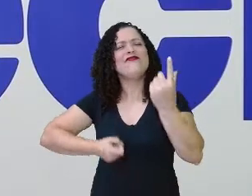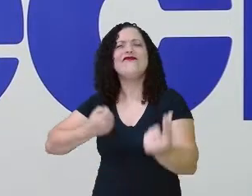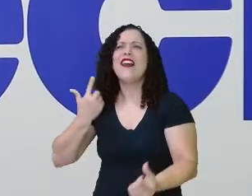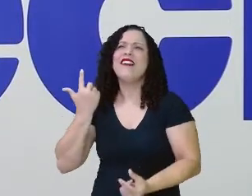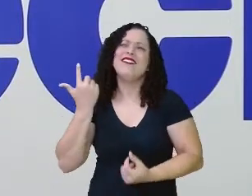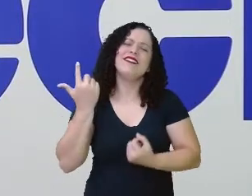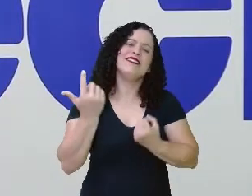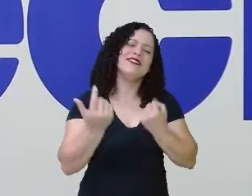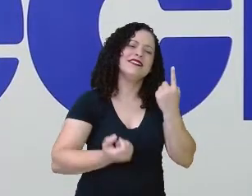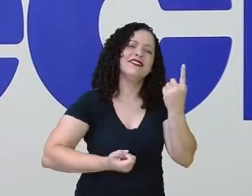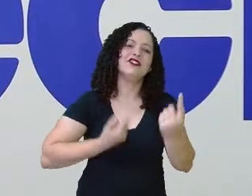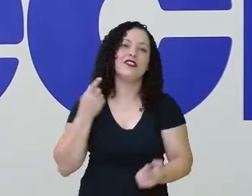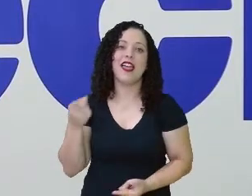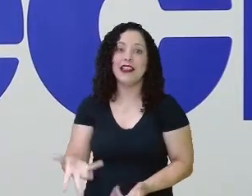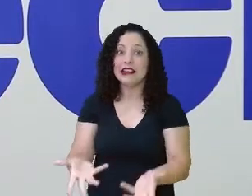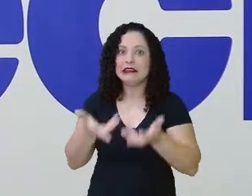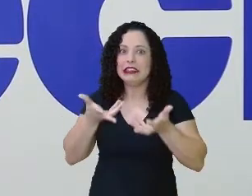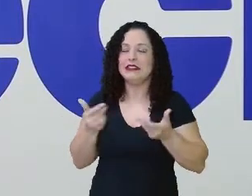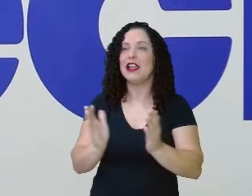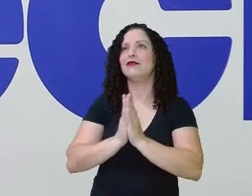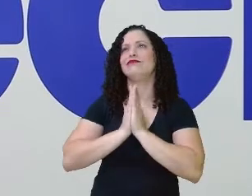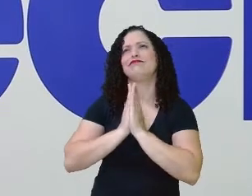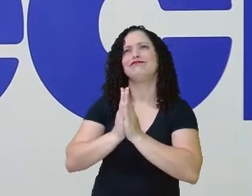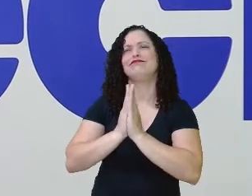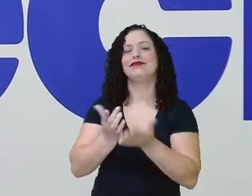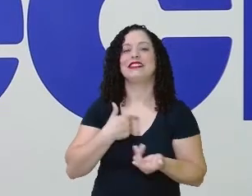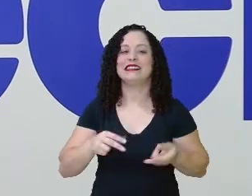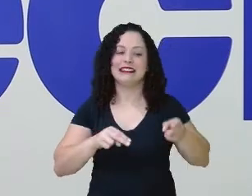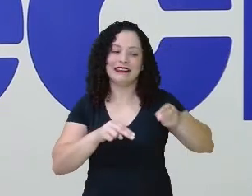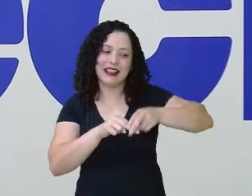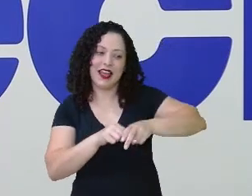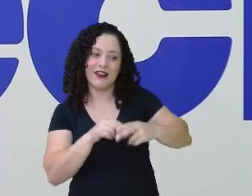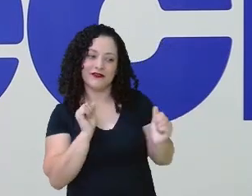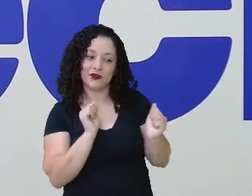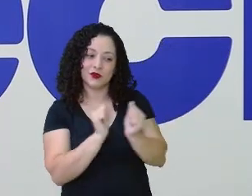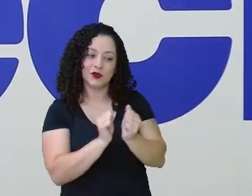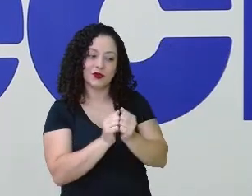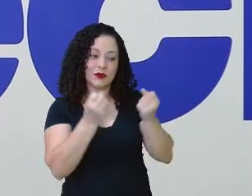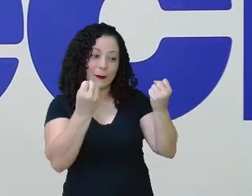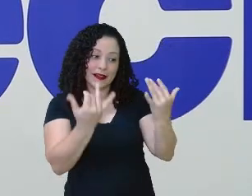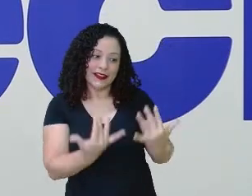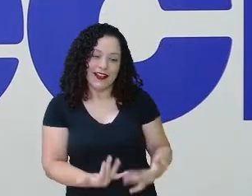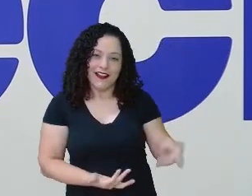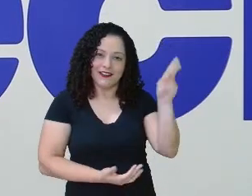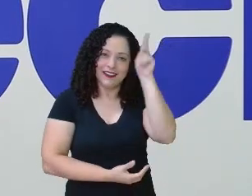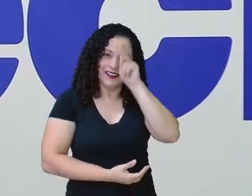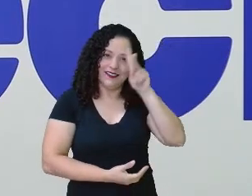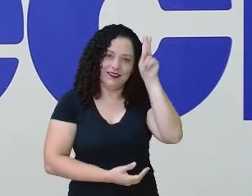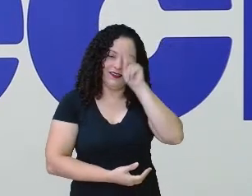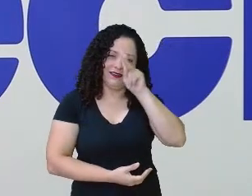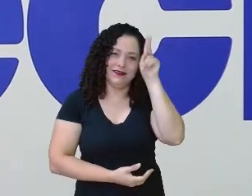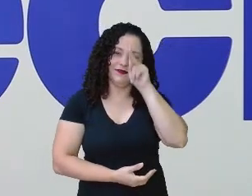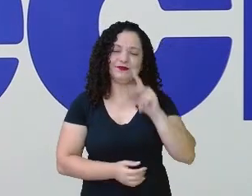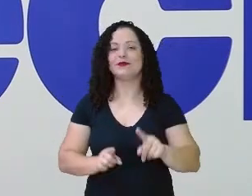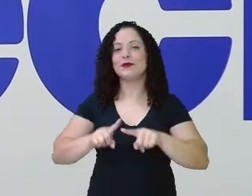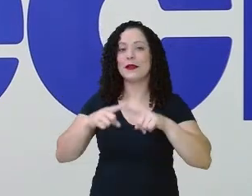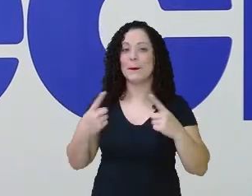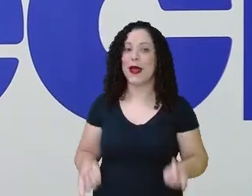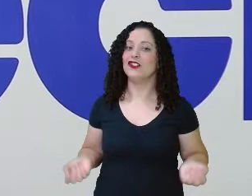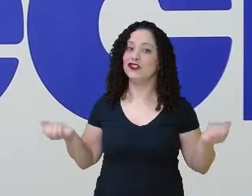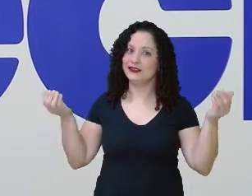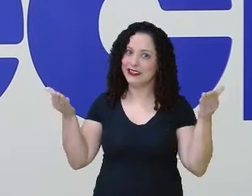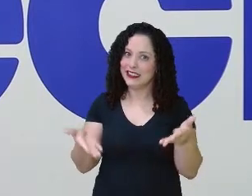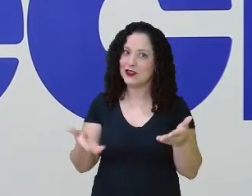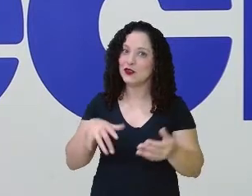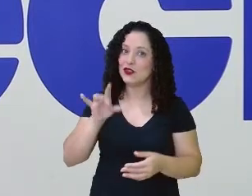vez em quando. Quando ela queria muito, eu me sentava com ela e contava as histórias. Mas essa era uma função